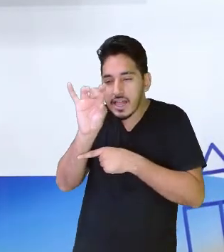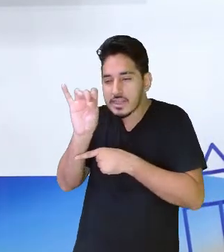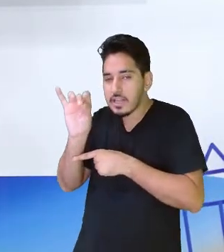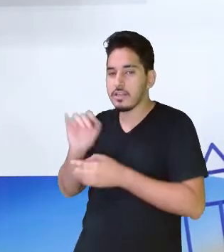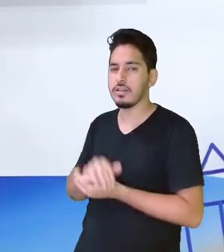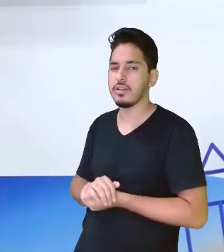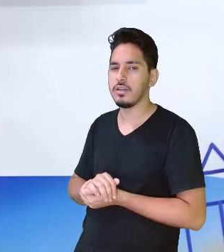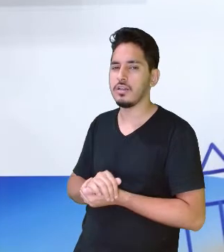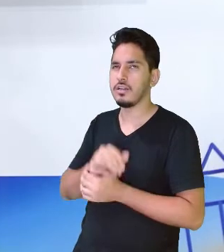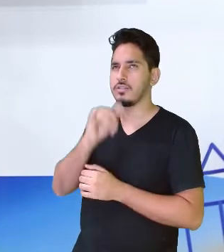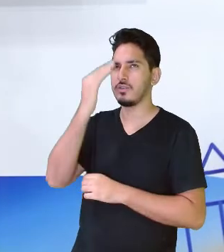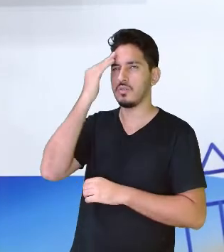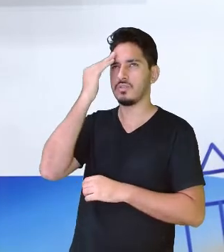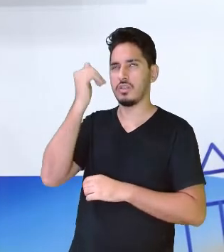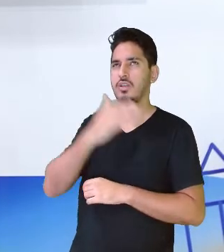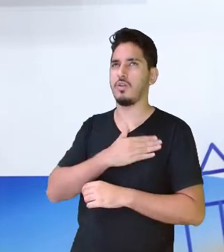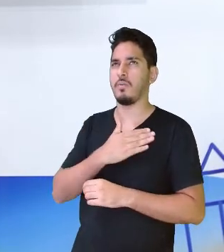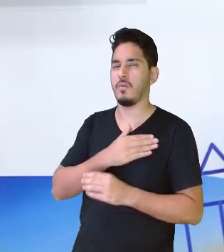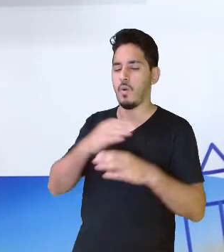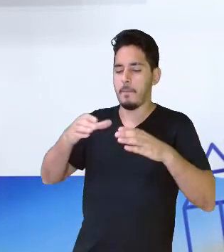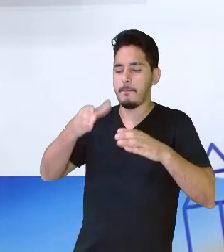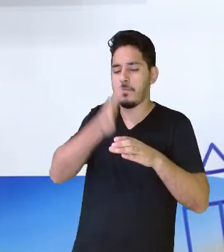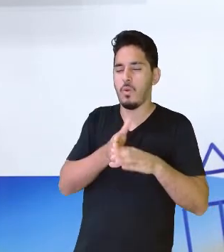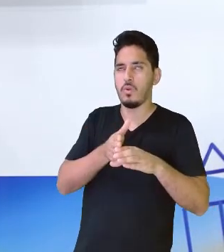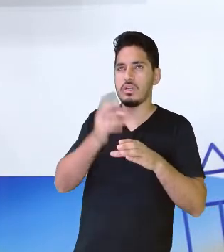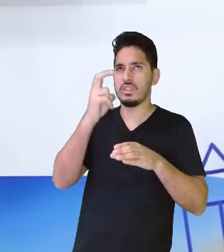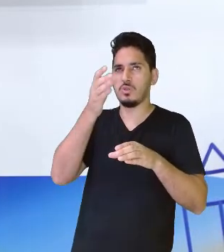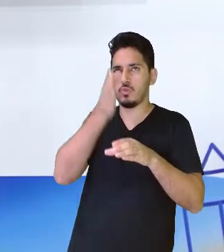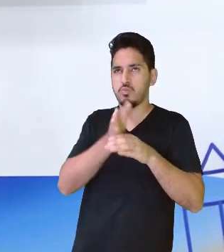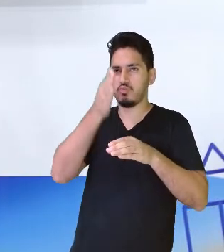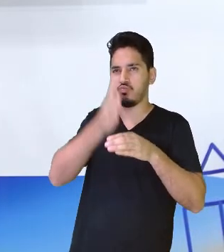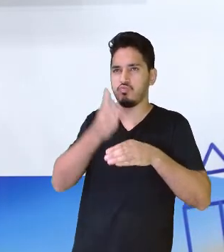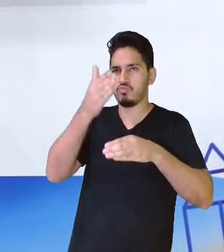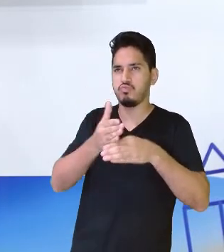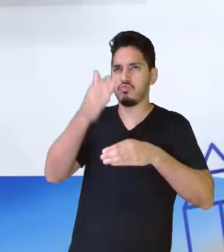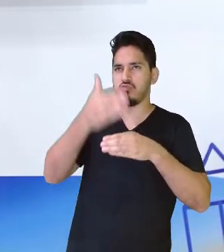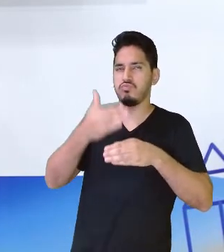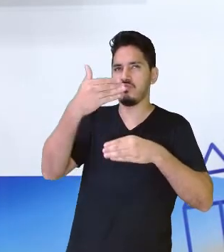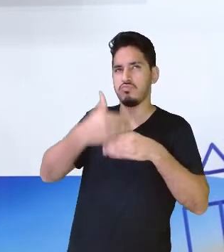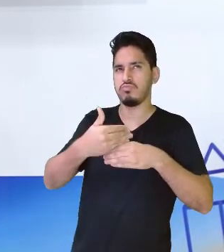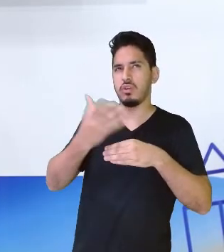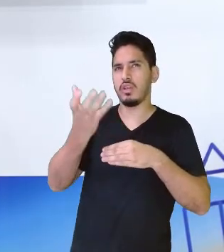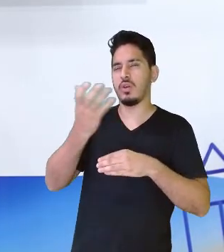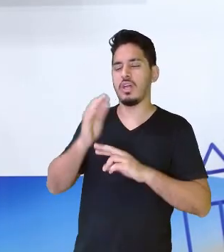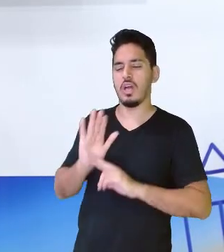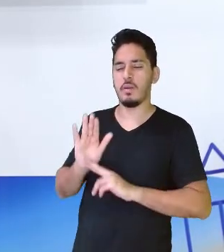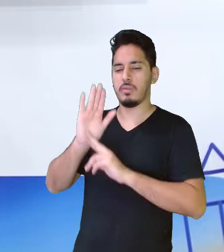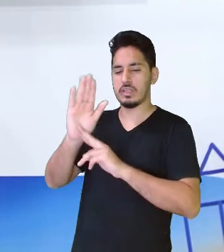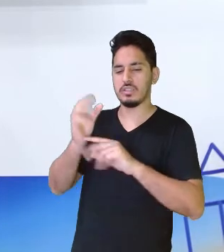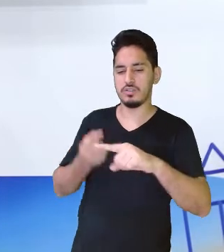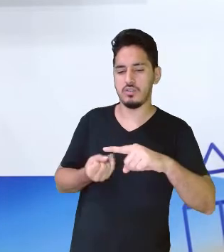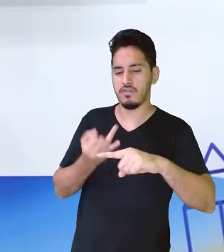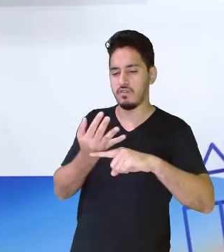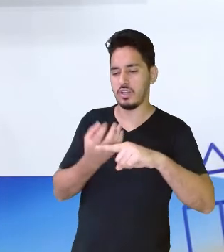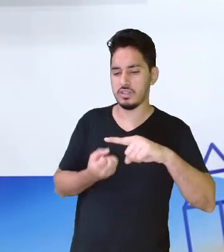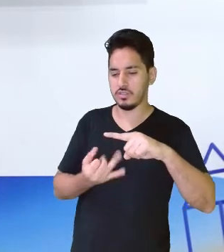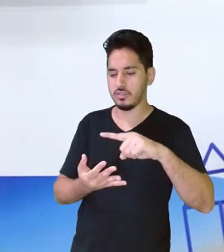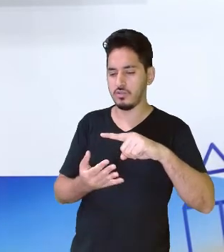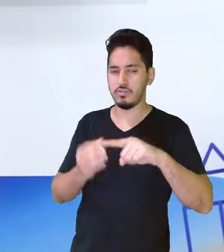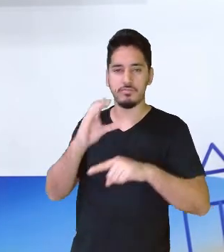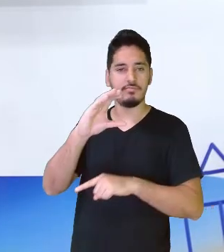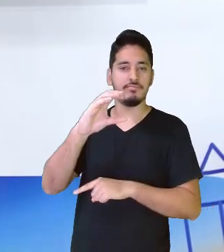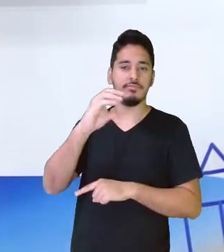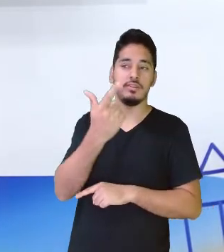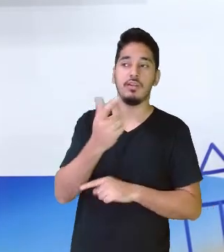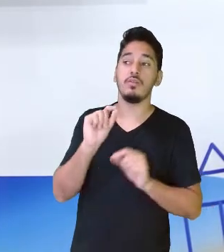delas? Se eu sei que meu bolo foi dividido em 5 fatias e eu quero saber a representação de fração, é